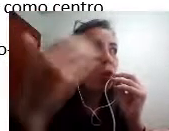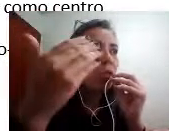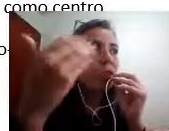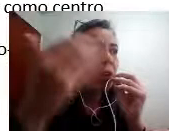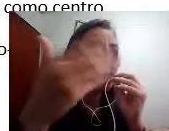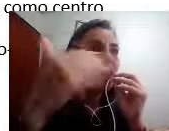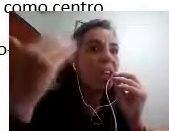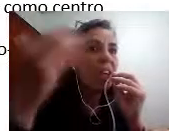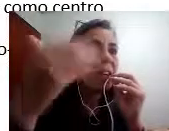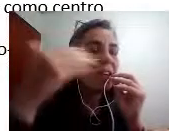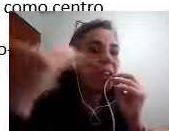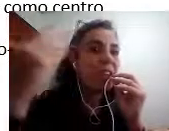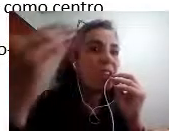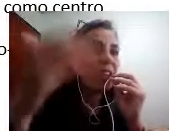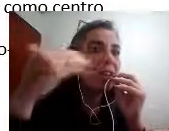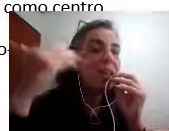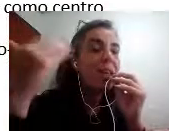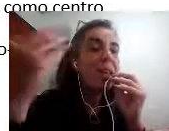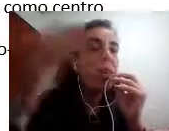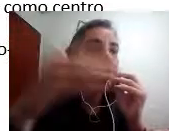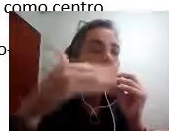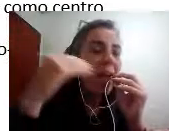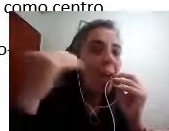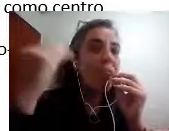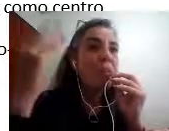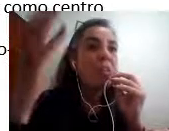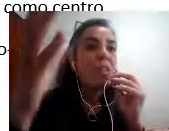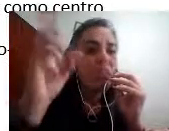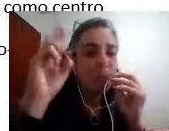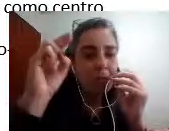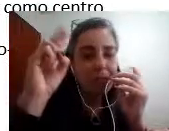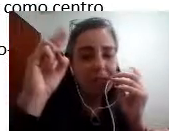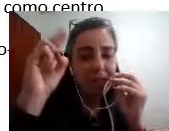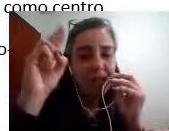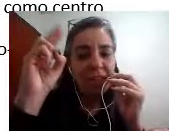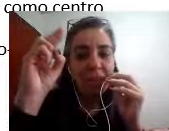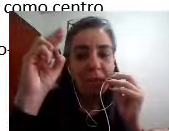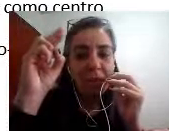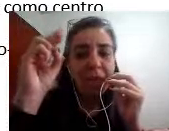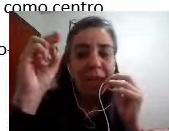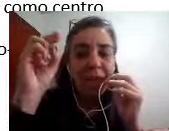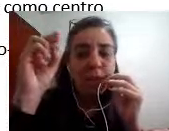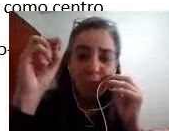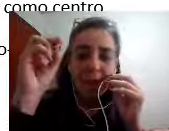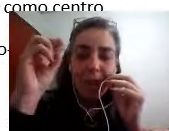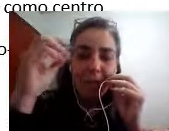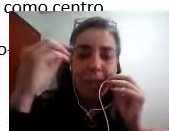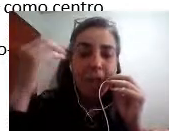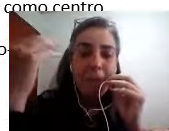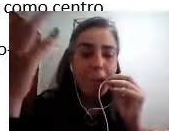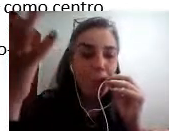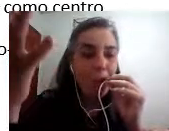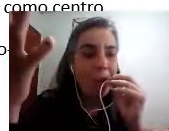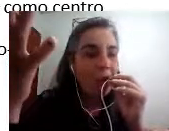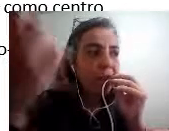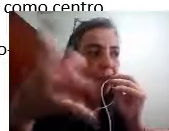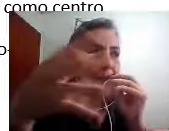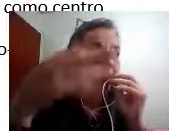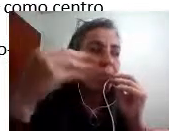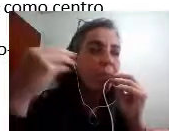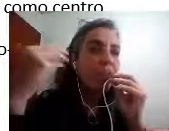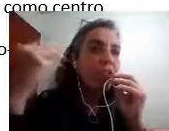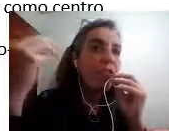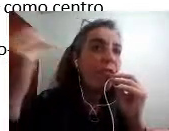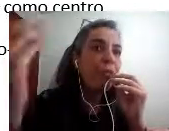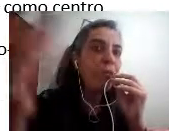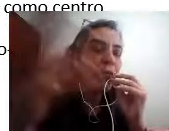E olha o tanto que a ciência está tendo que correr, tanto que nós vamos dizer assim, estamos apanhando, né, para tomar